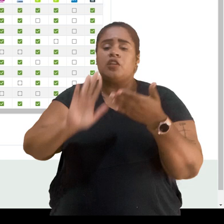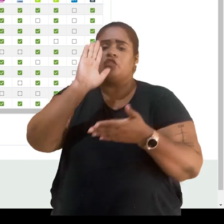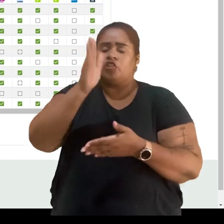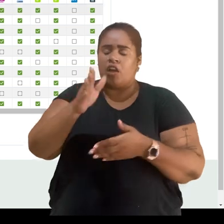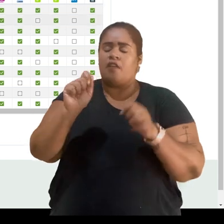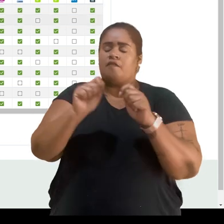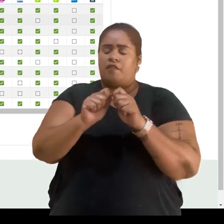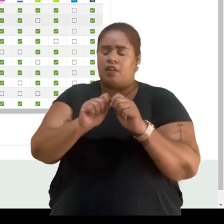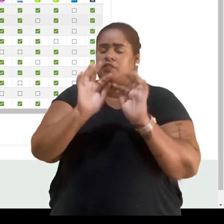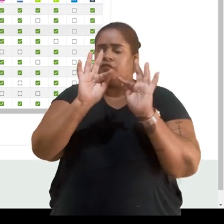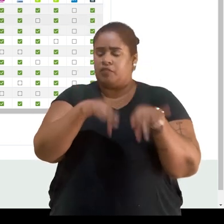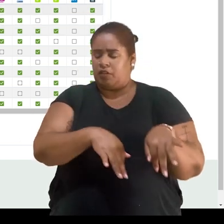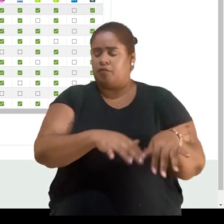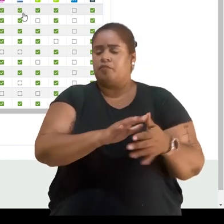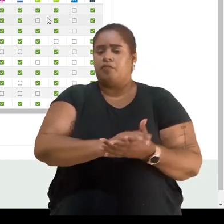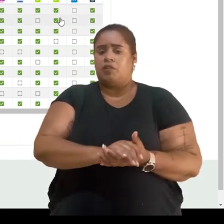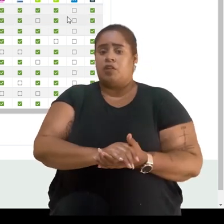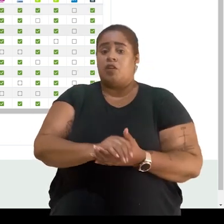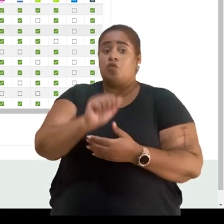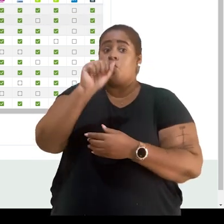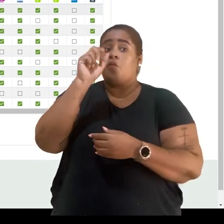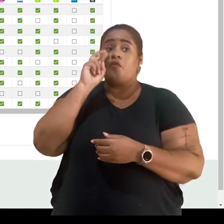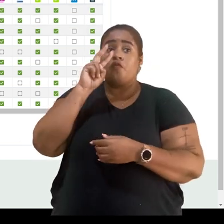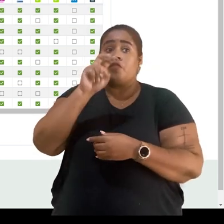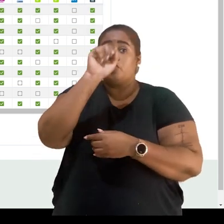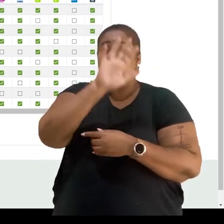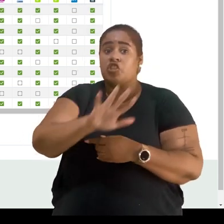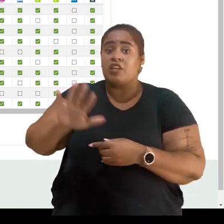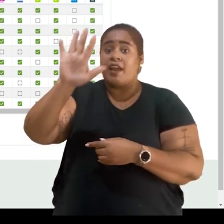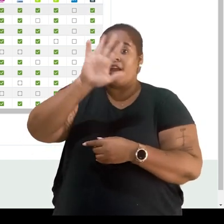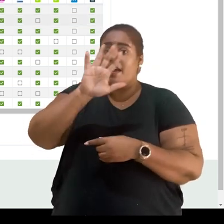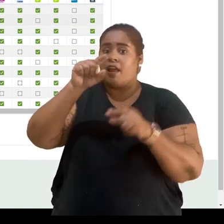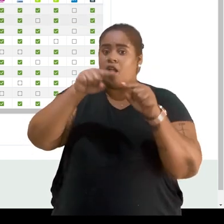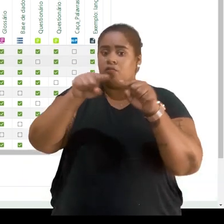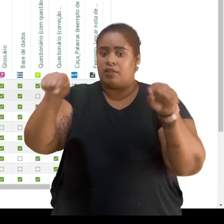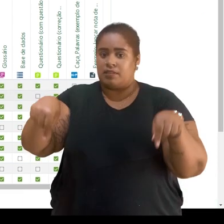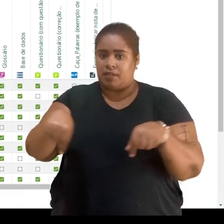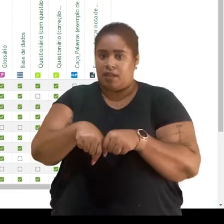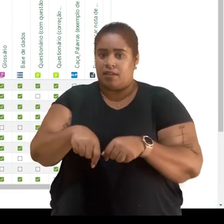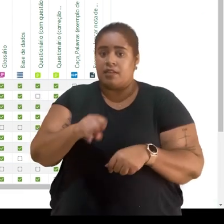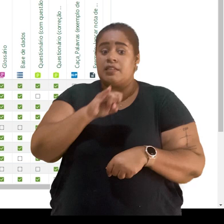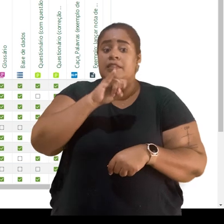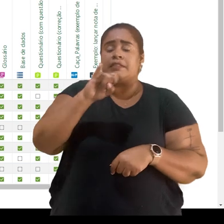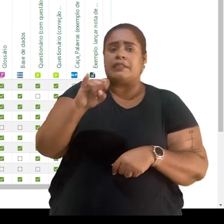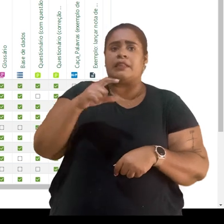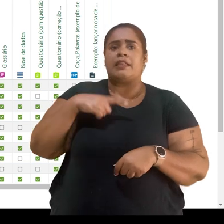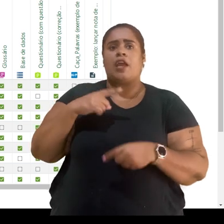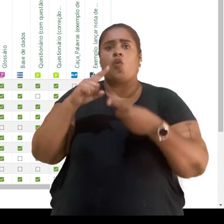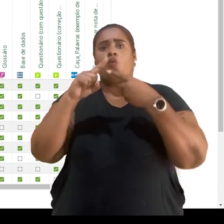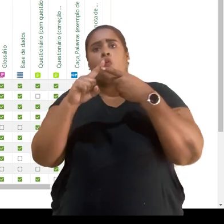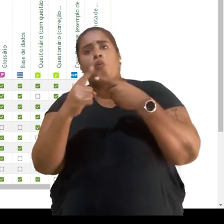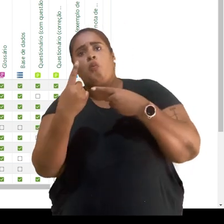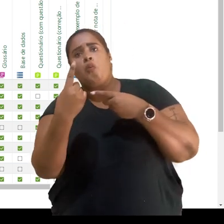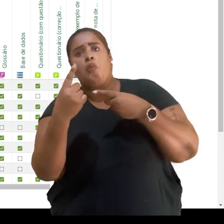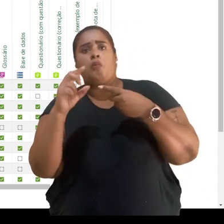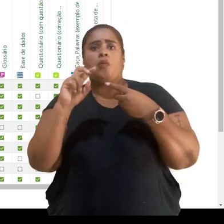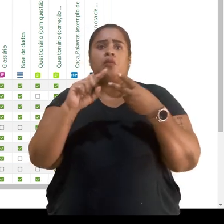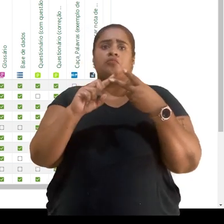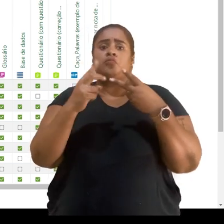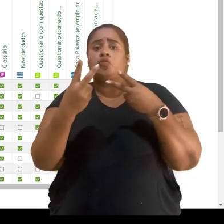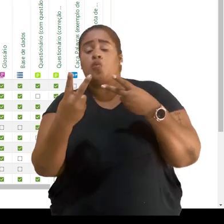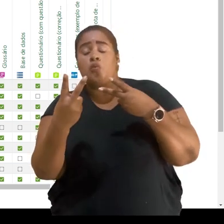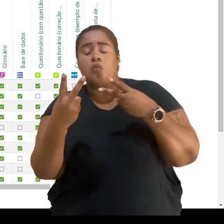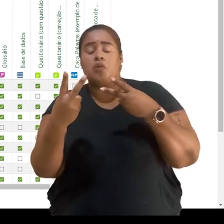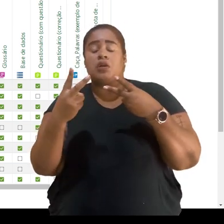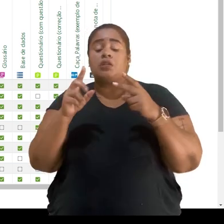todas as atividades que esse aluno já concluiu ou não isso numa visão geral da turma se você tiver mais de uma turma